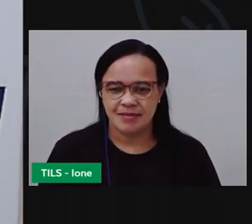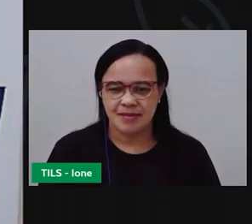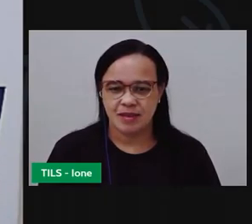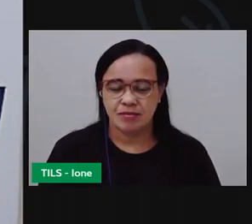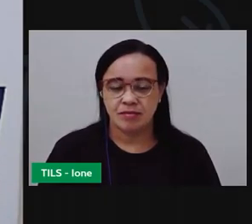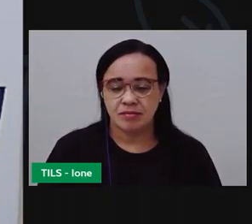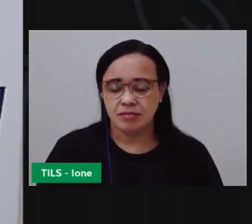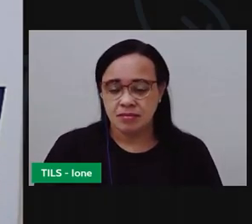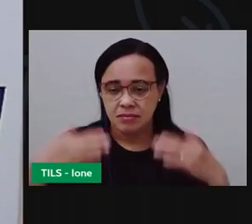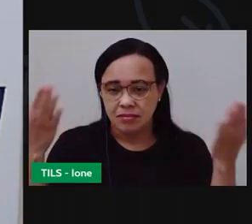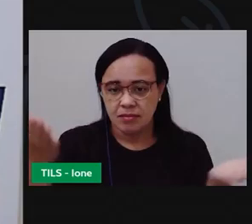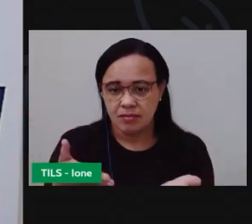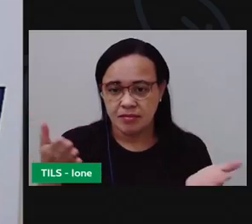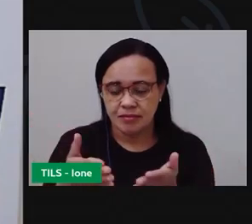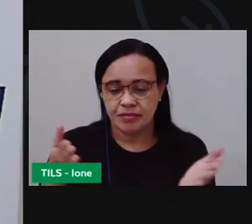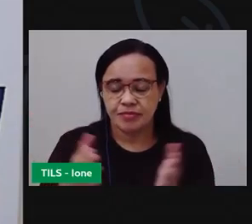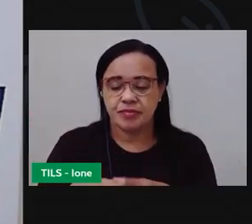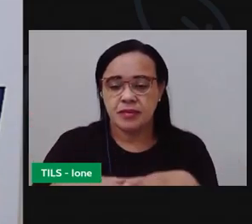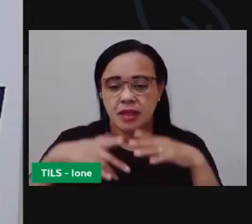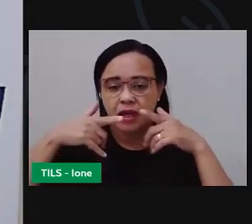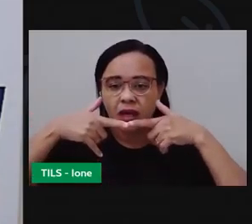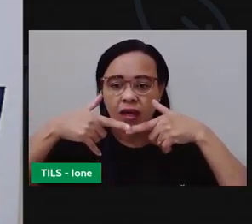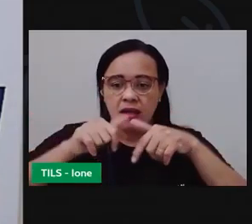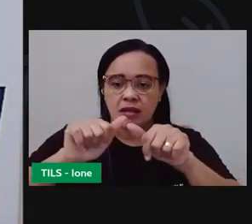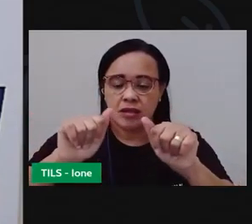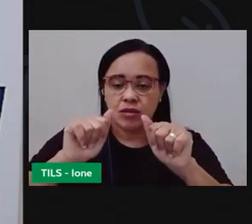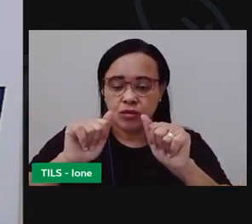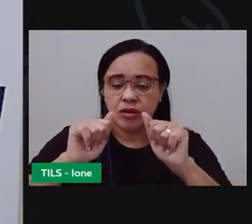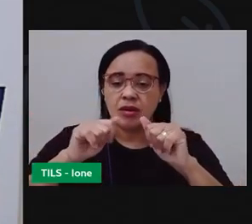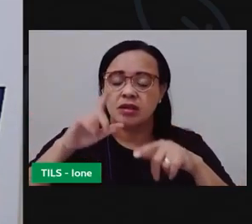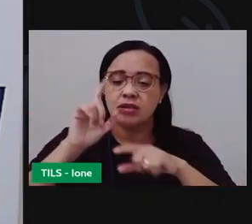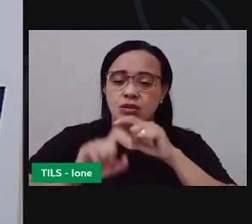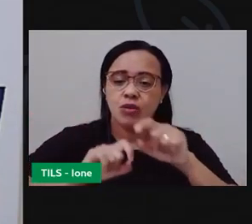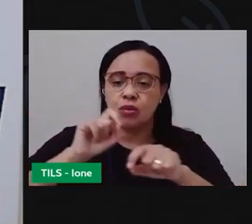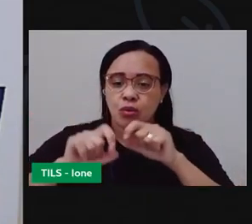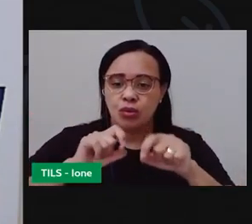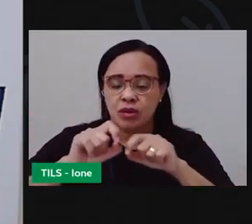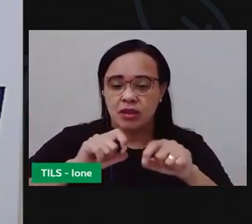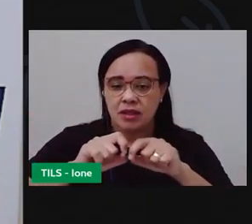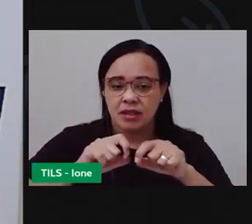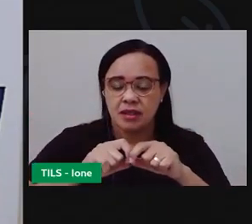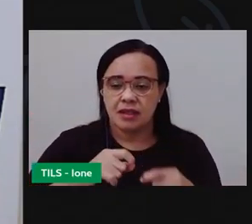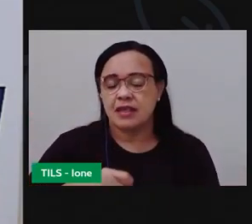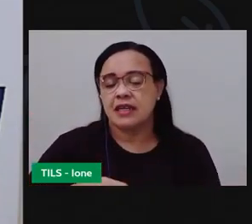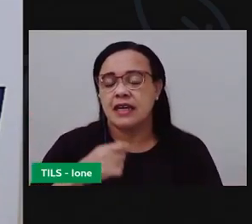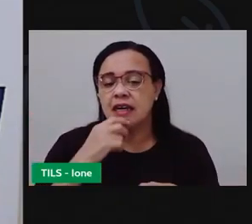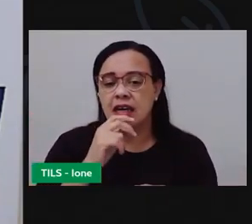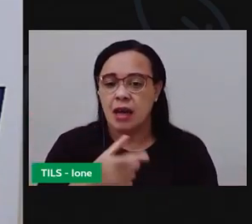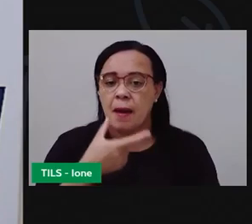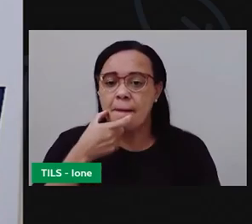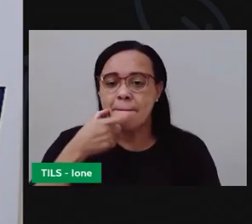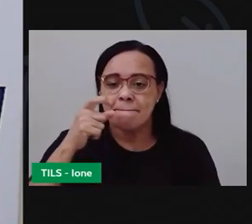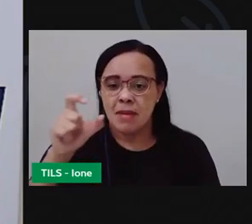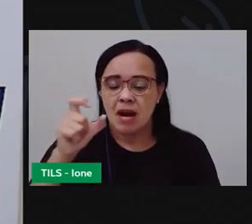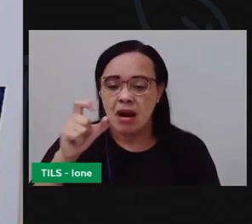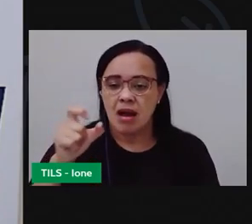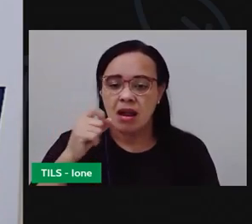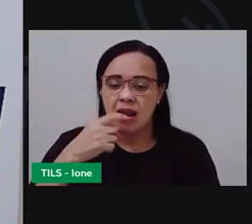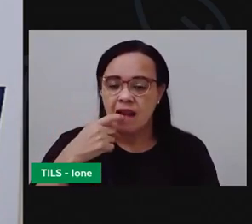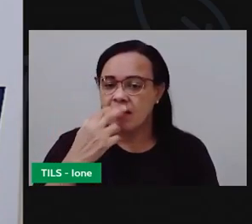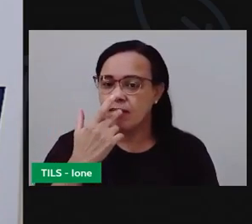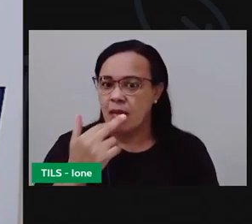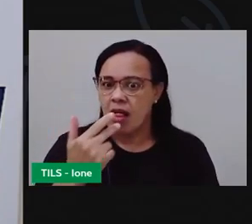Então, hoje, na aula de linguagem, vamos abordar o tema trava-língua do R, né? Trava-língua